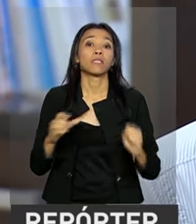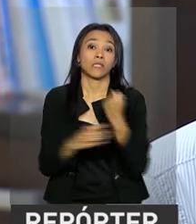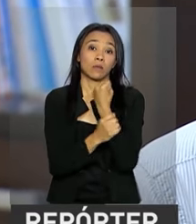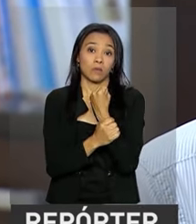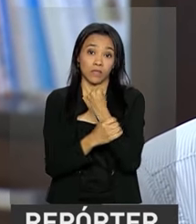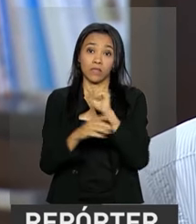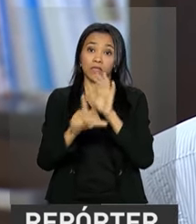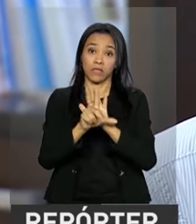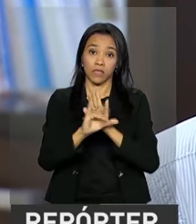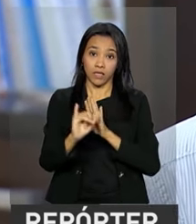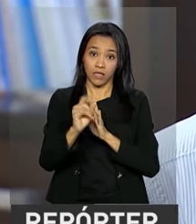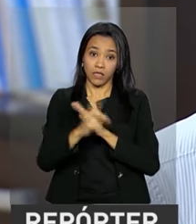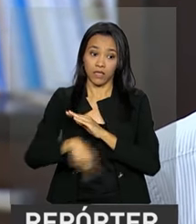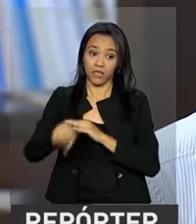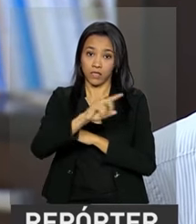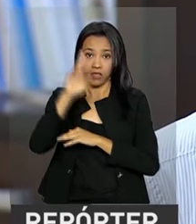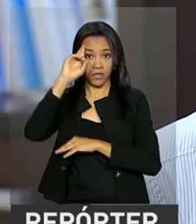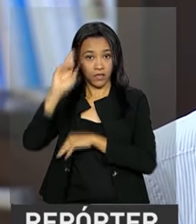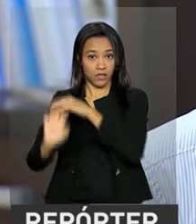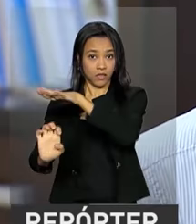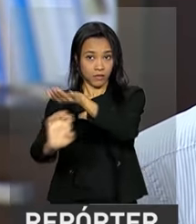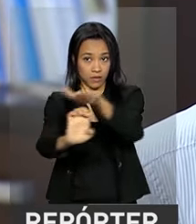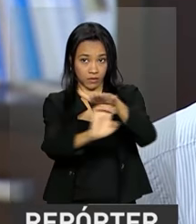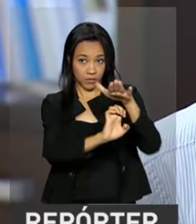empresários, de forma que